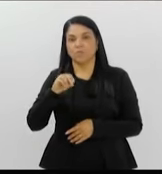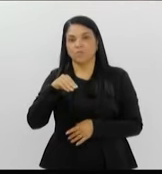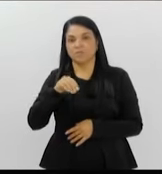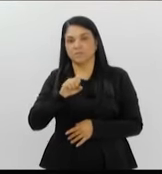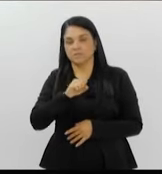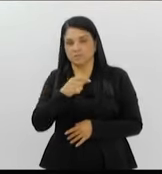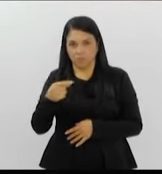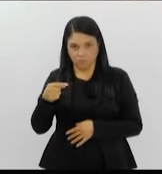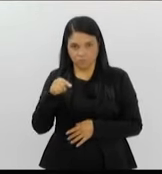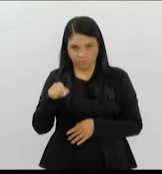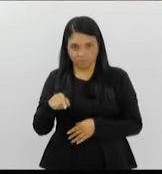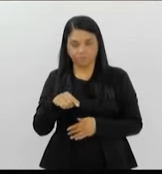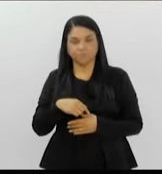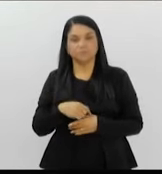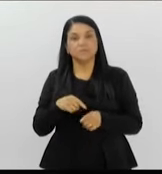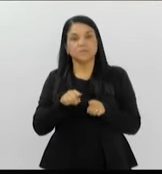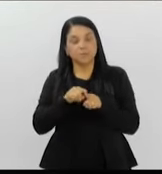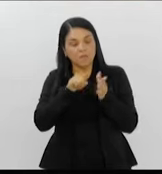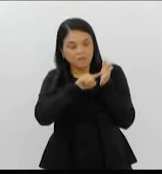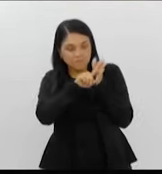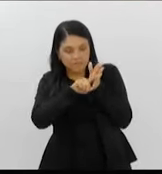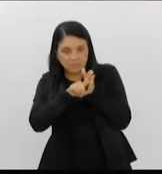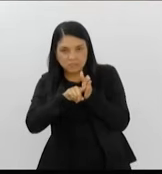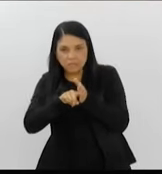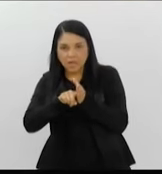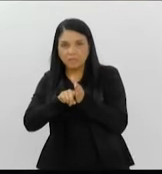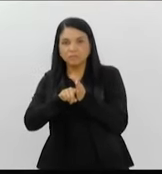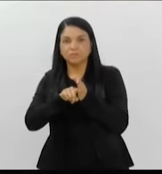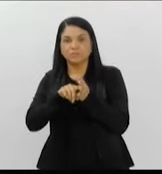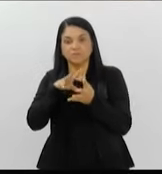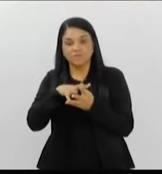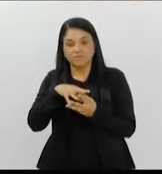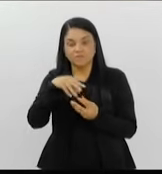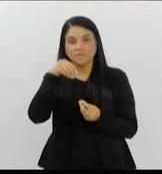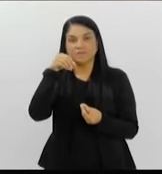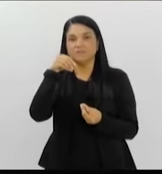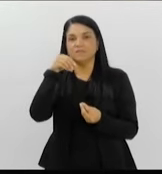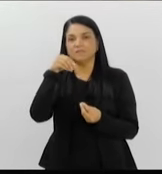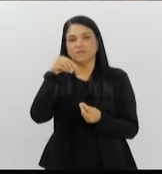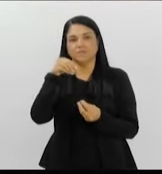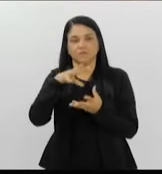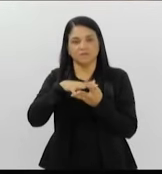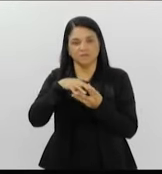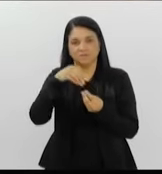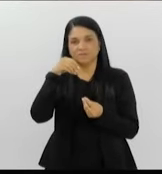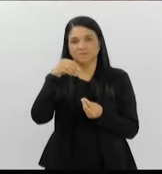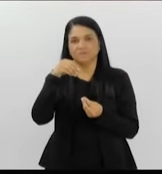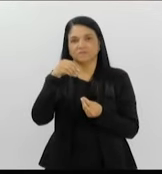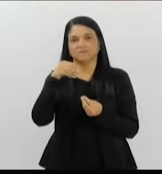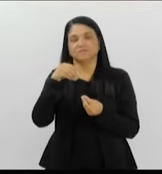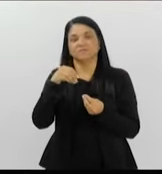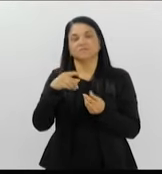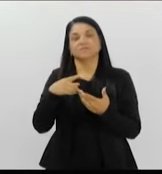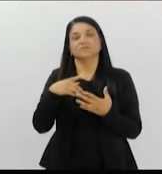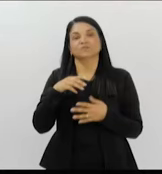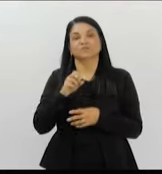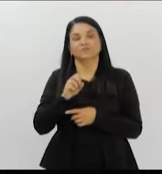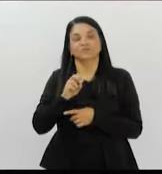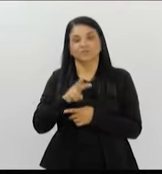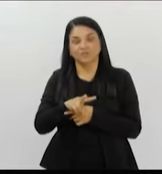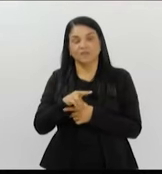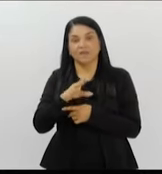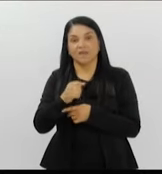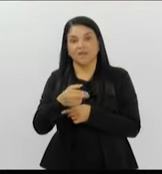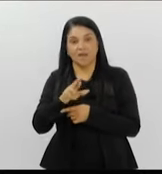inclusive sendo investigado por ser fantasma no exercício desses cargos, não aparecer